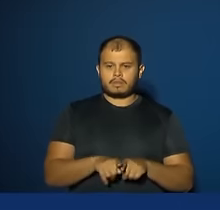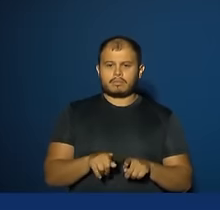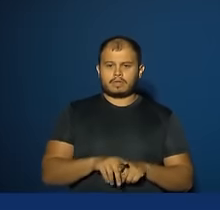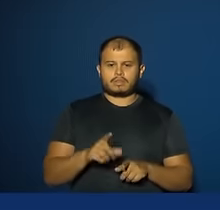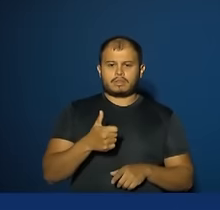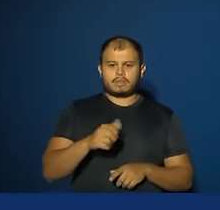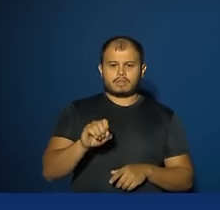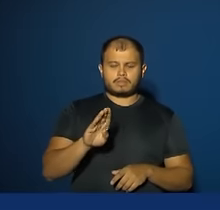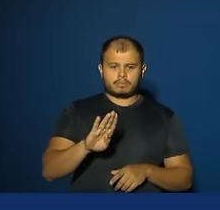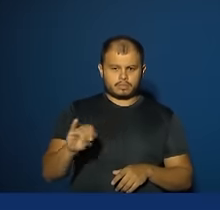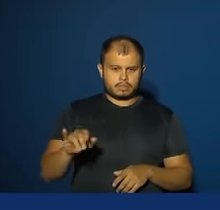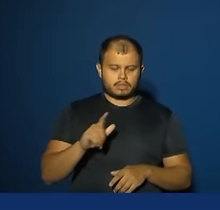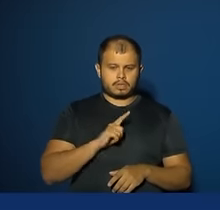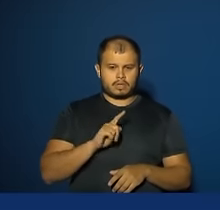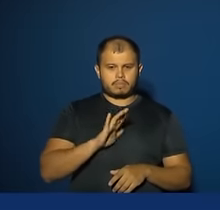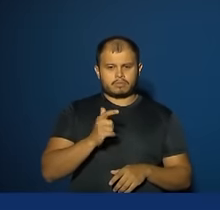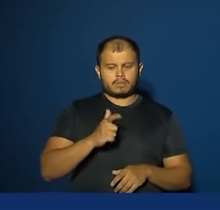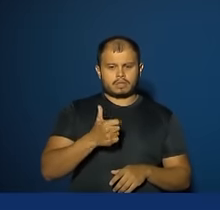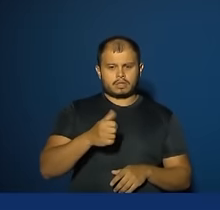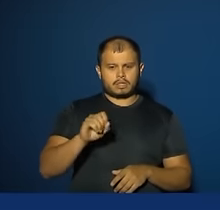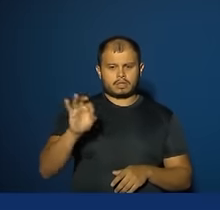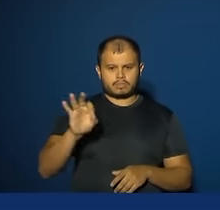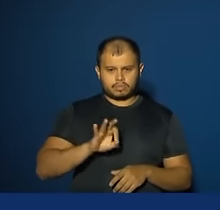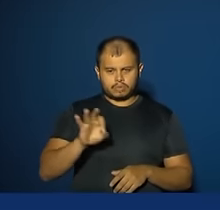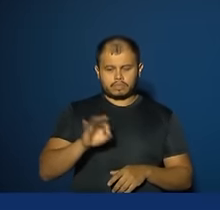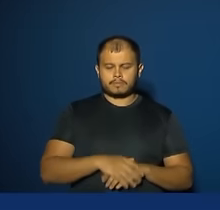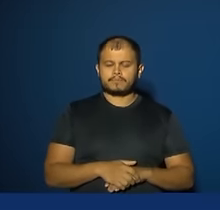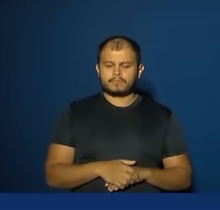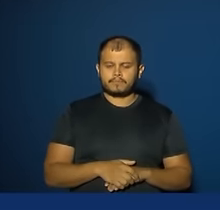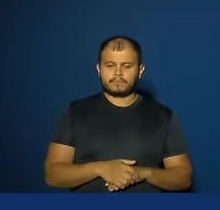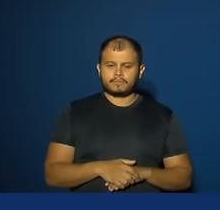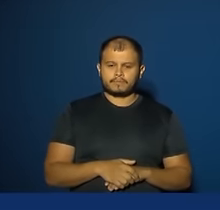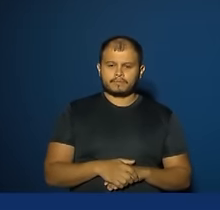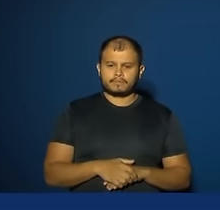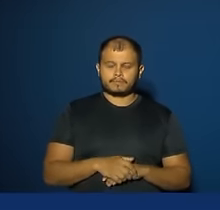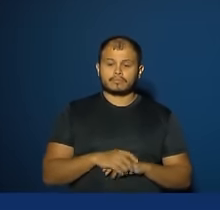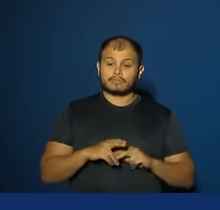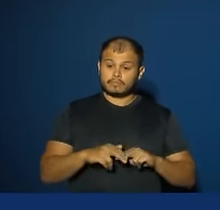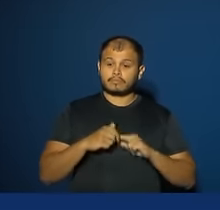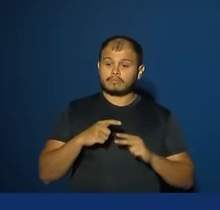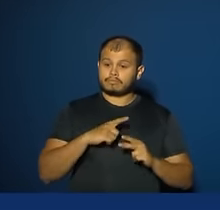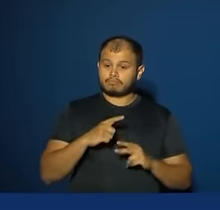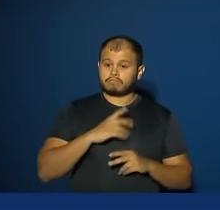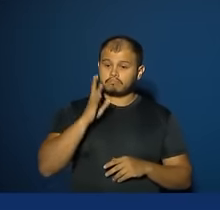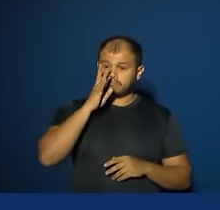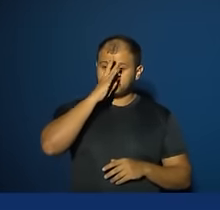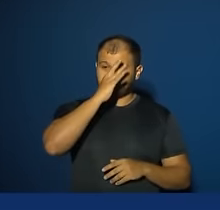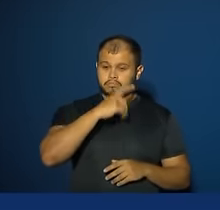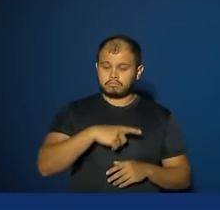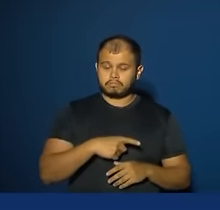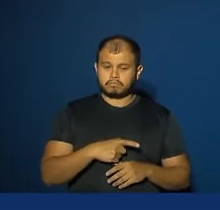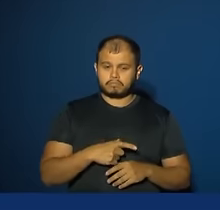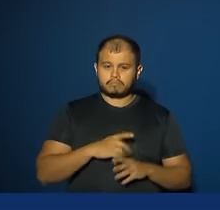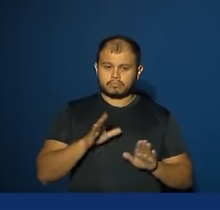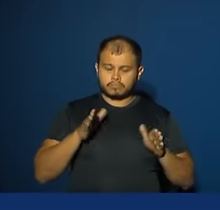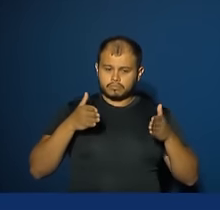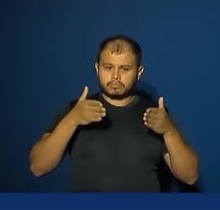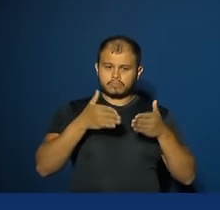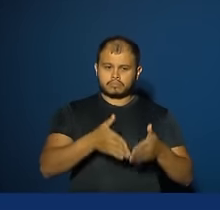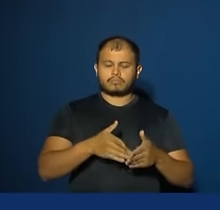bi, algo em torno de 10% do market cap. Então, é um negócio que tem resiliência, está sendo bem tocada na gestão do